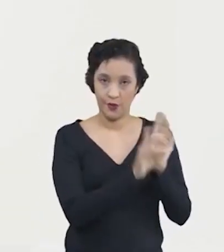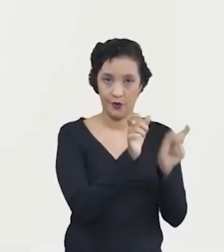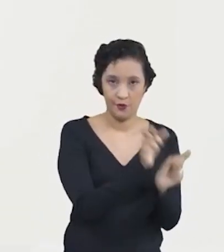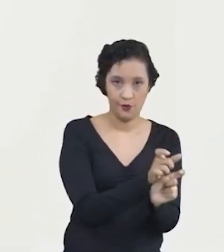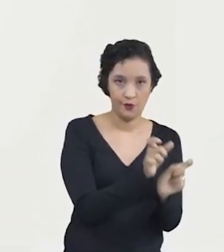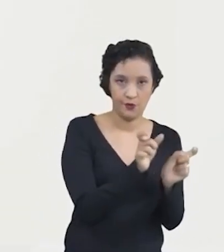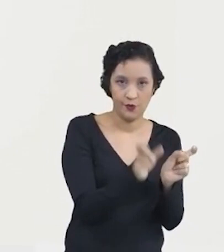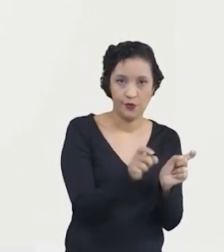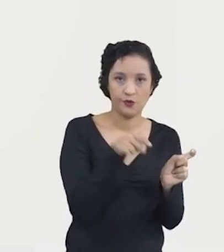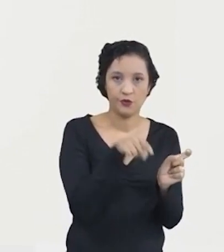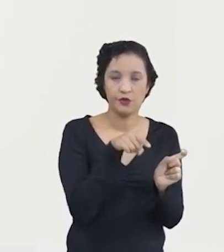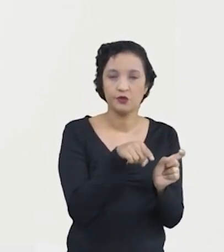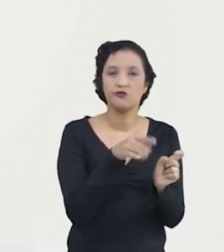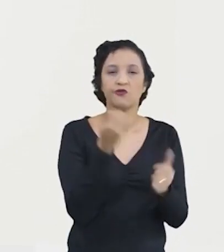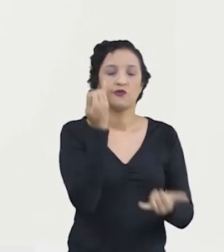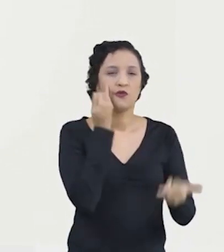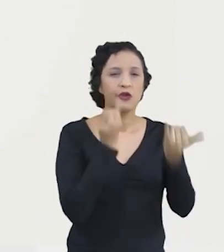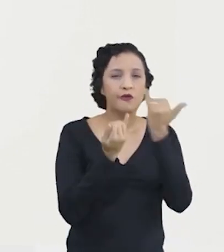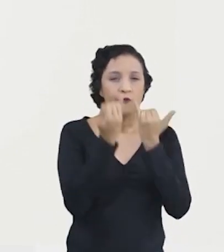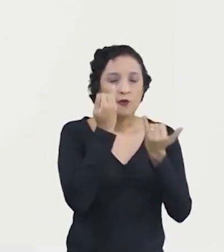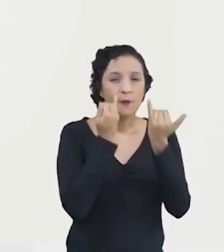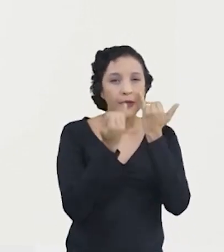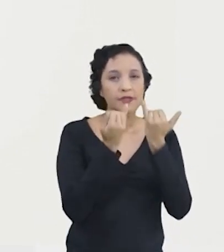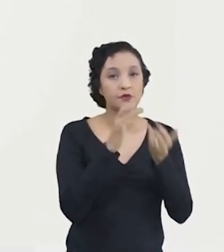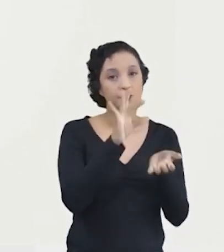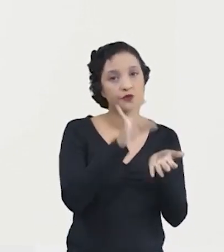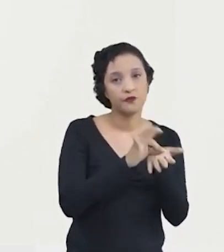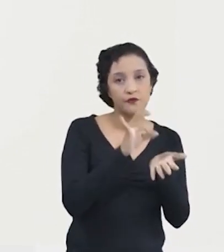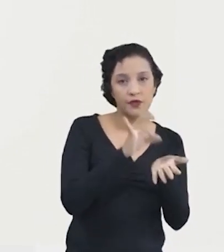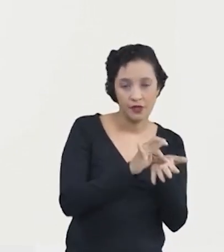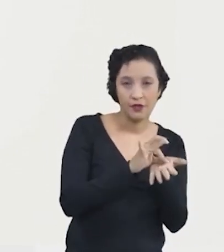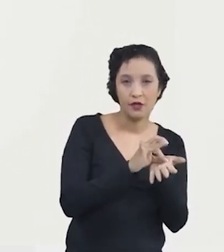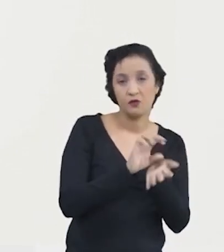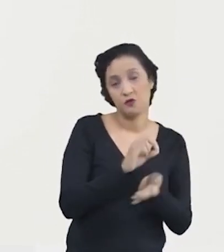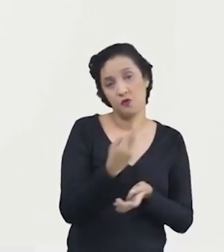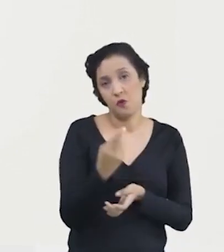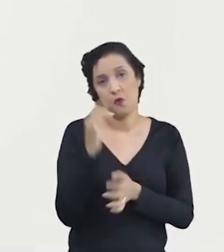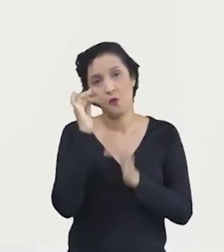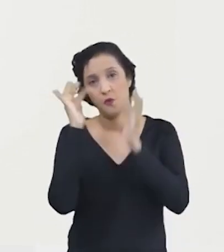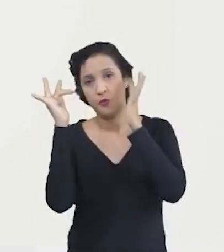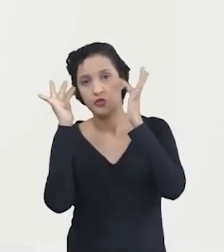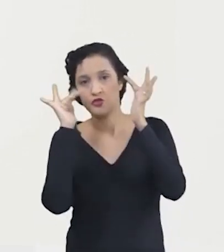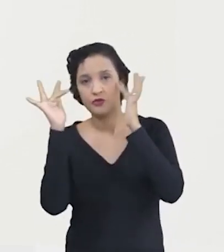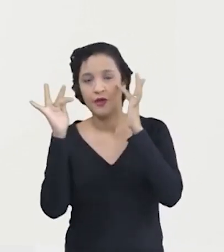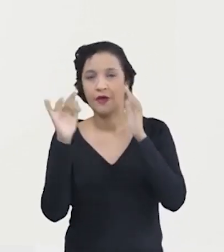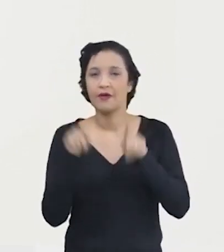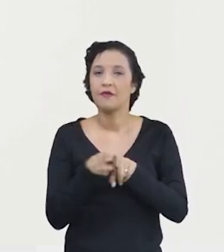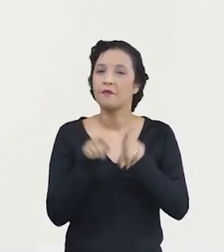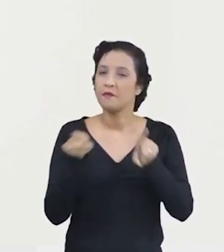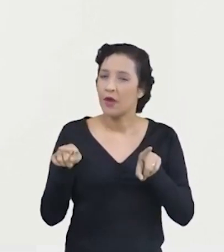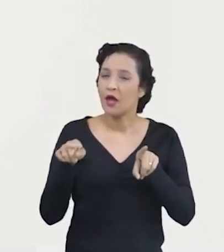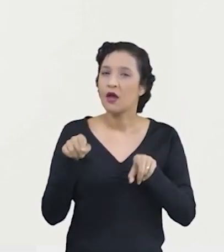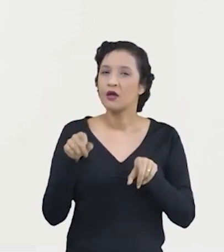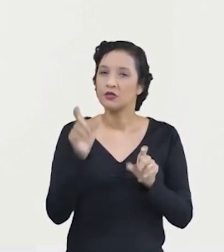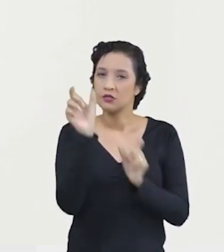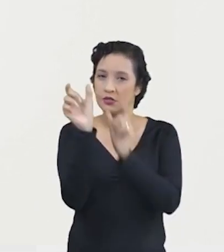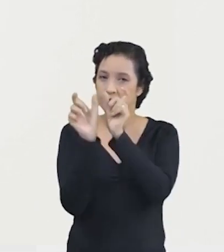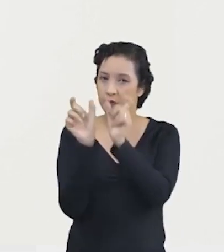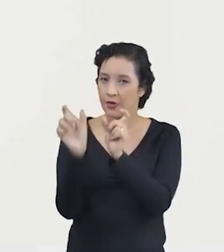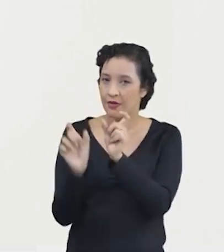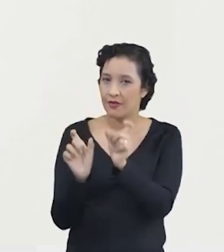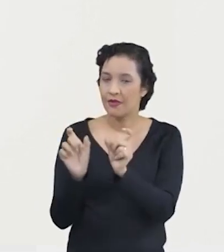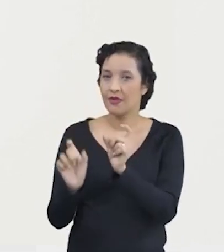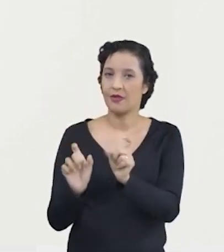denotativos transmitem informações de uma realidade concreta ou imaginária, fazendo uso